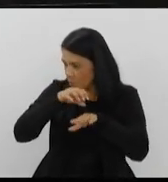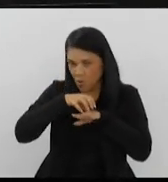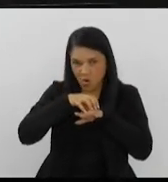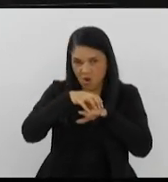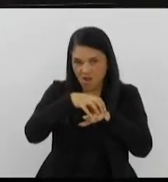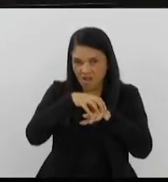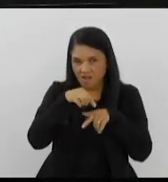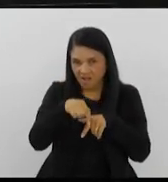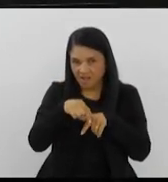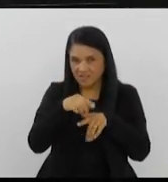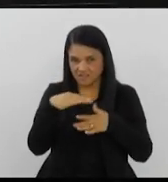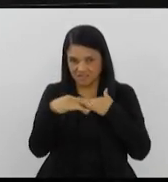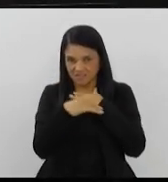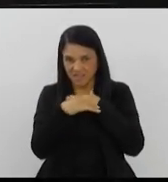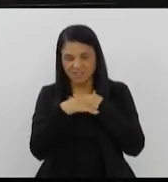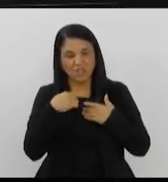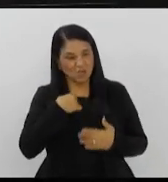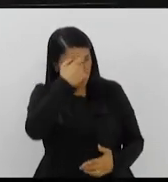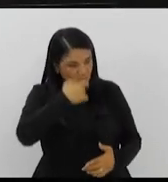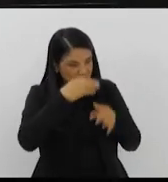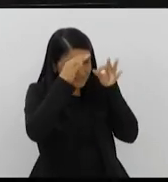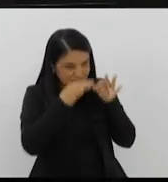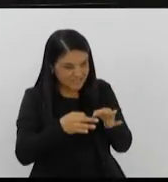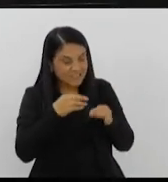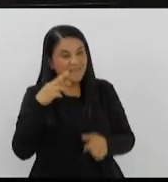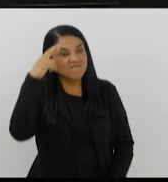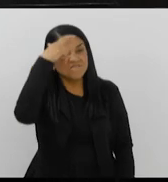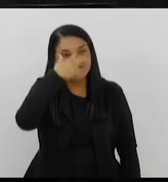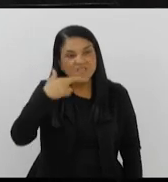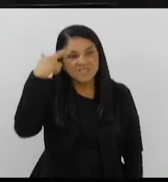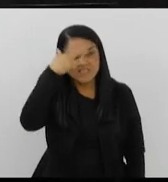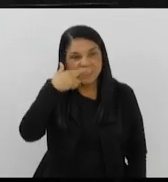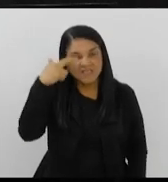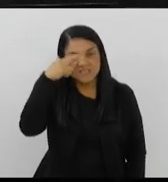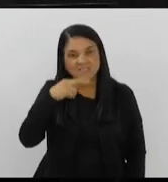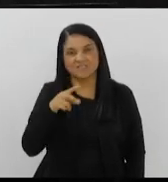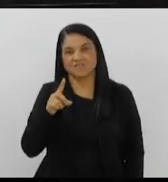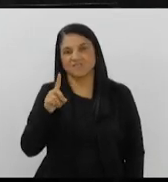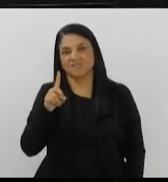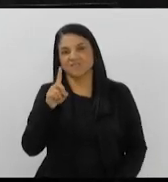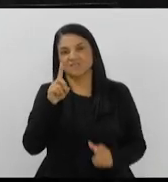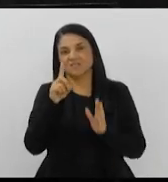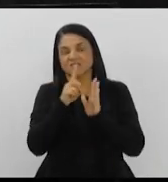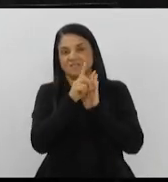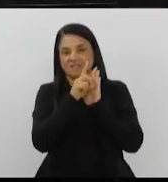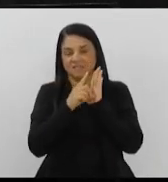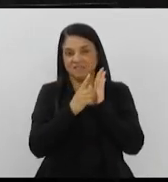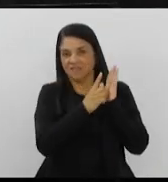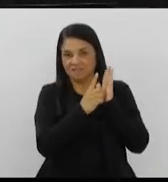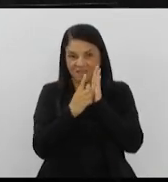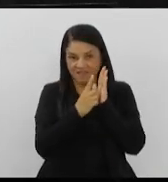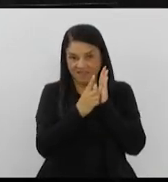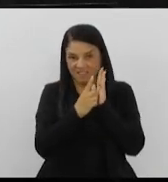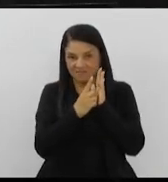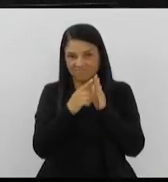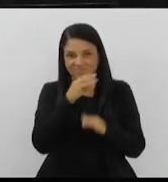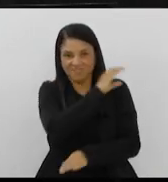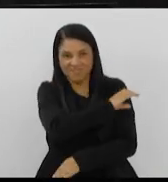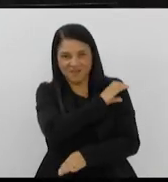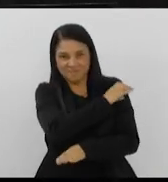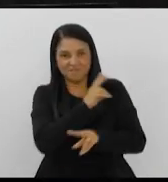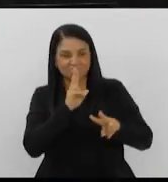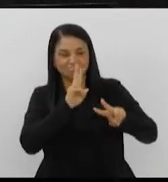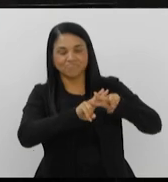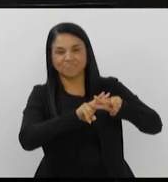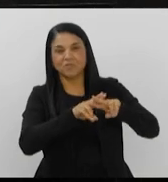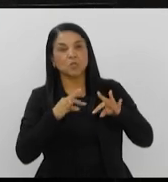tenho certeza, deputado, que se for uma fiscalização do DETRAN em Campos, vai prender todos os ônibus da